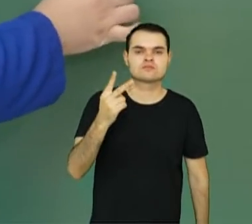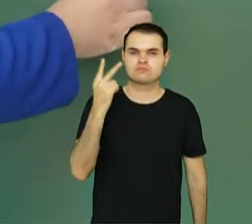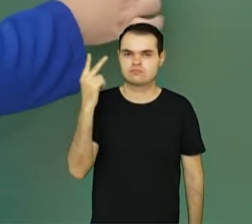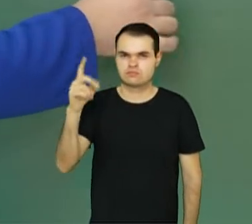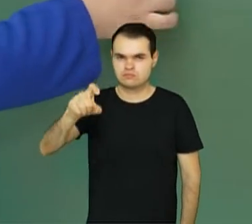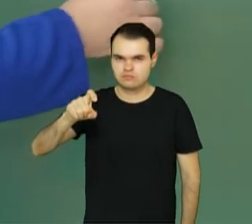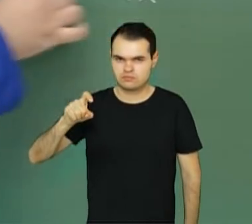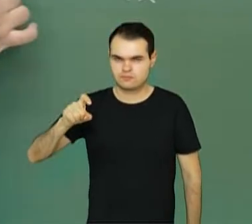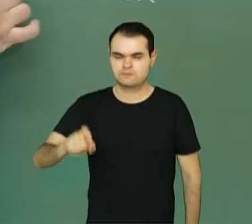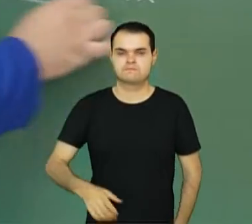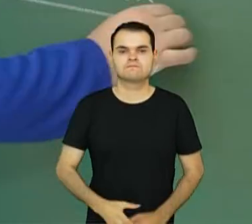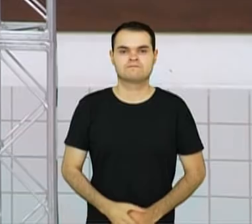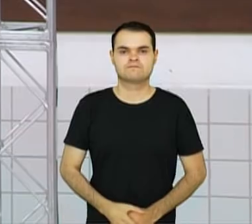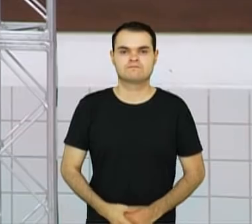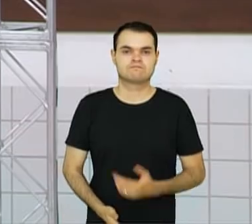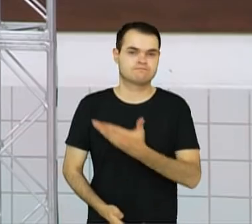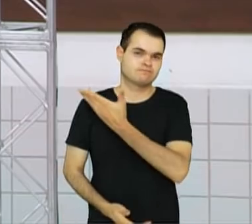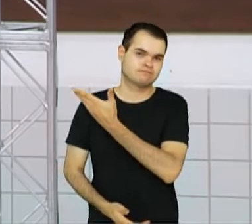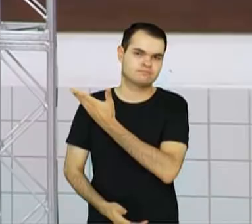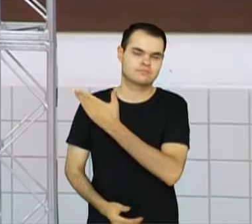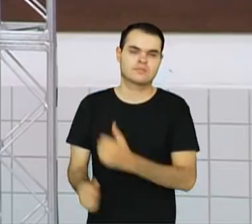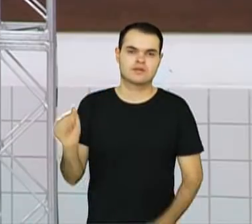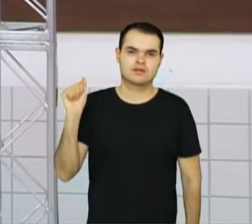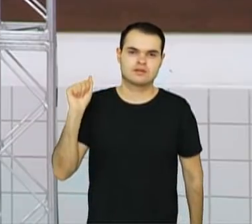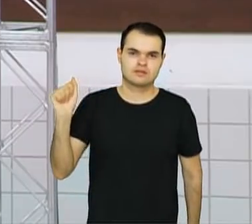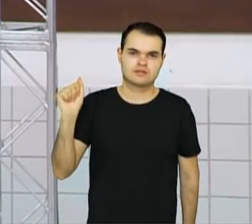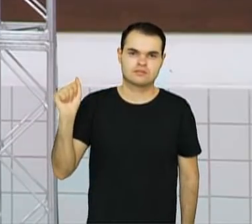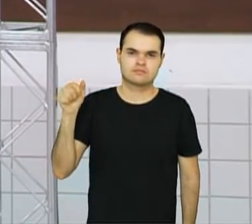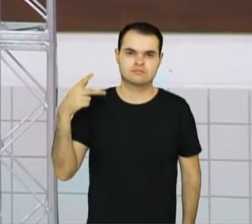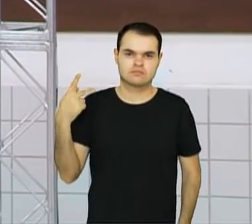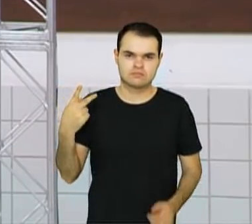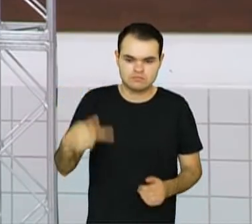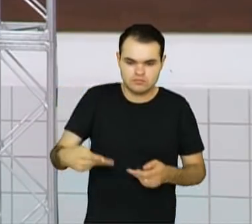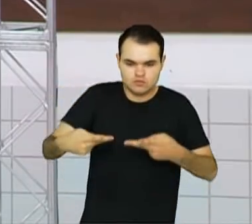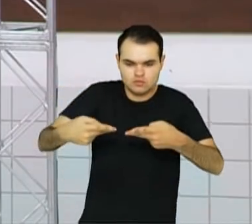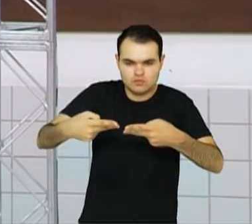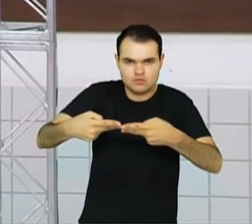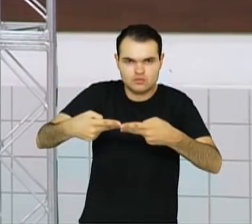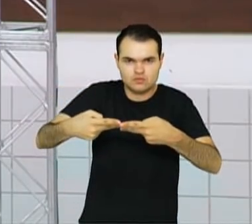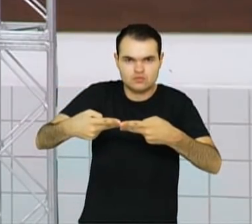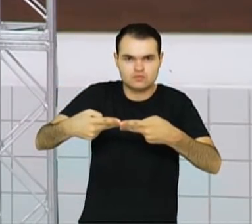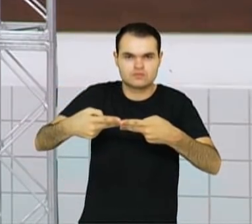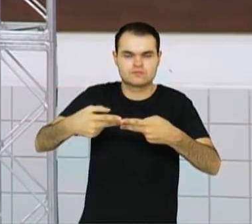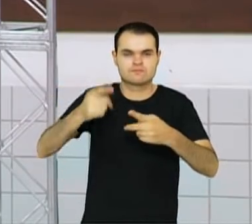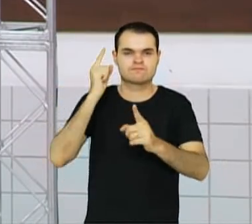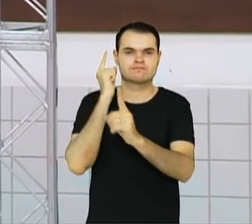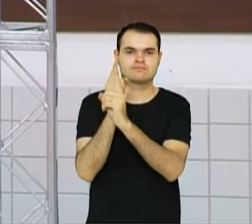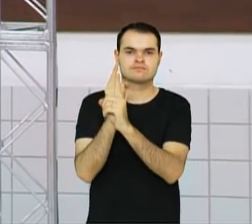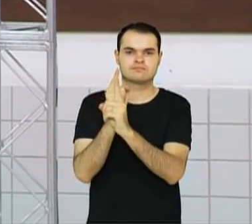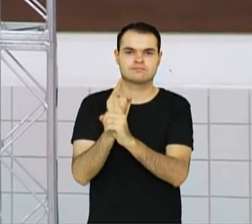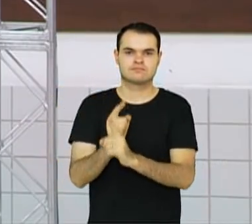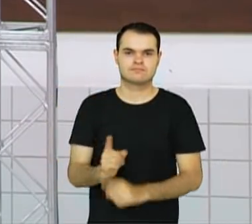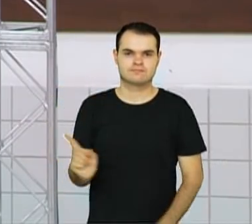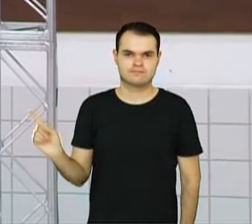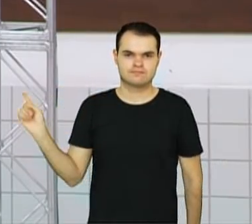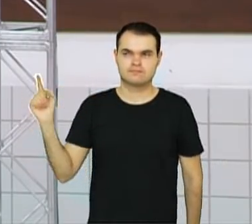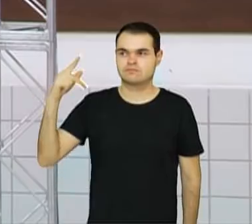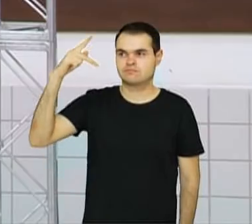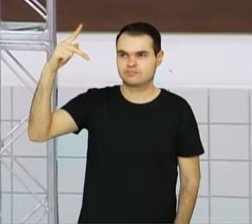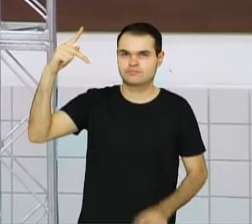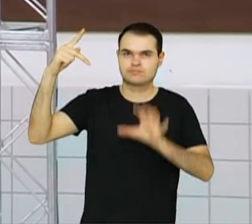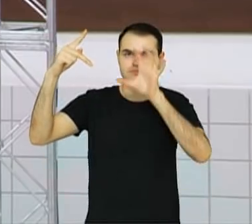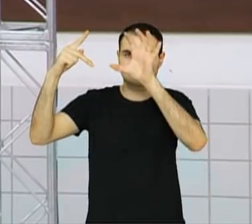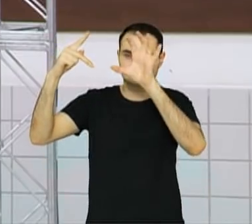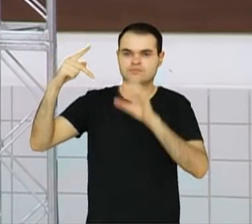2x. E aqui está a área do losango. Certo? Essa expressão para o perímetro, essa